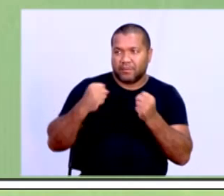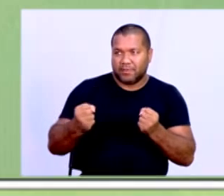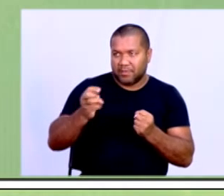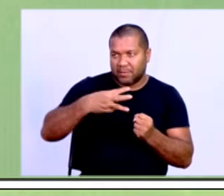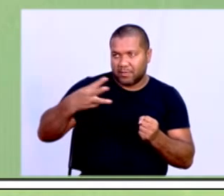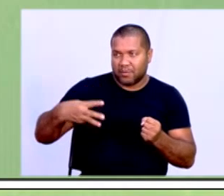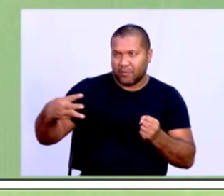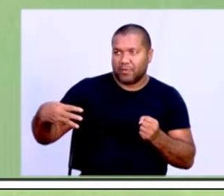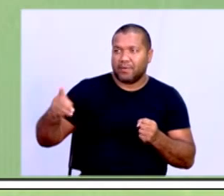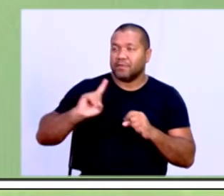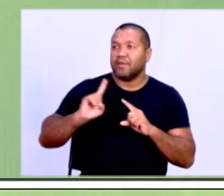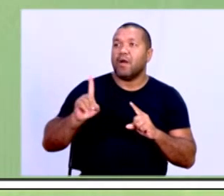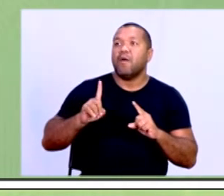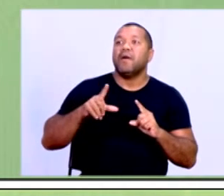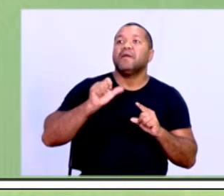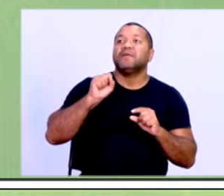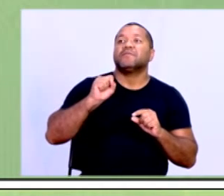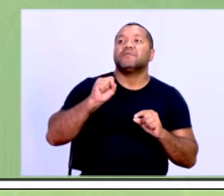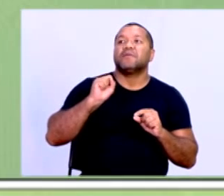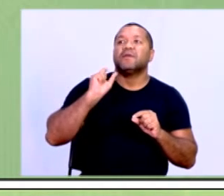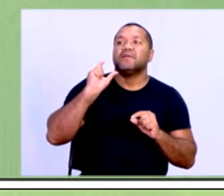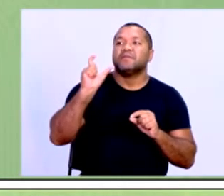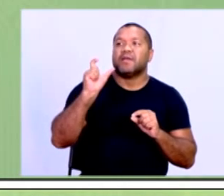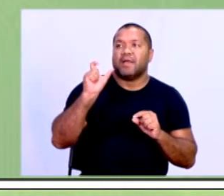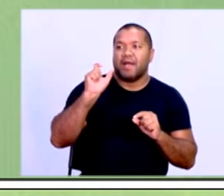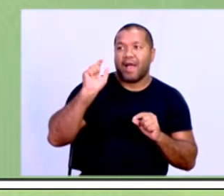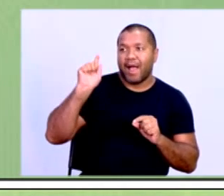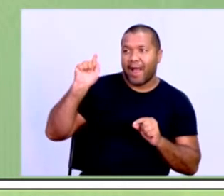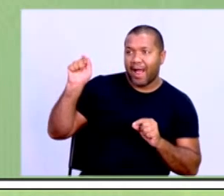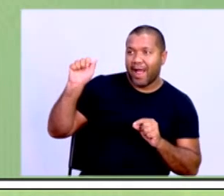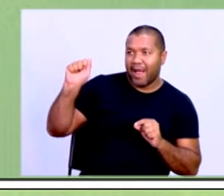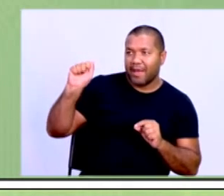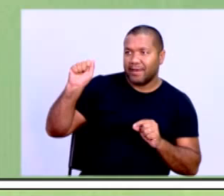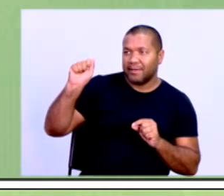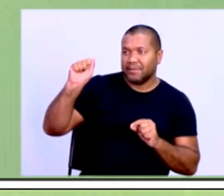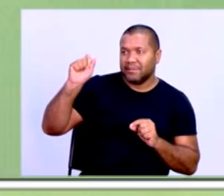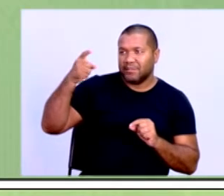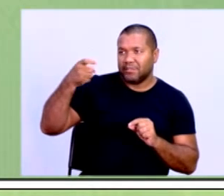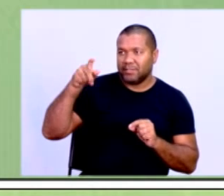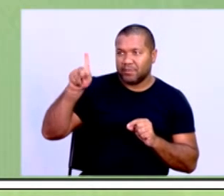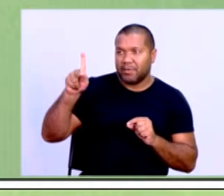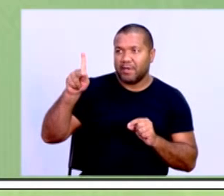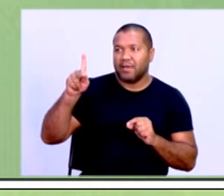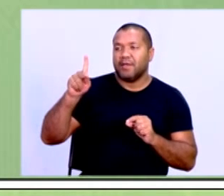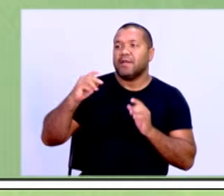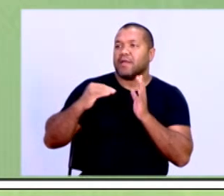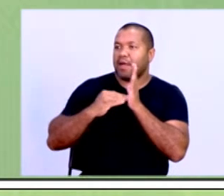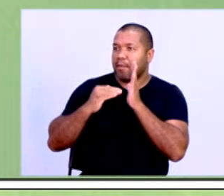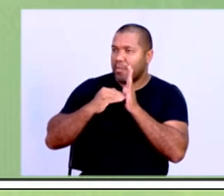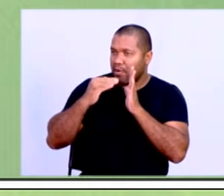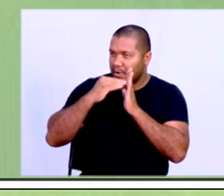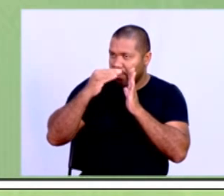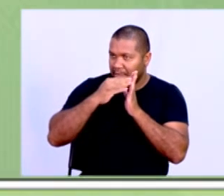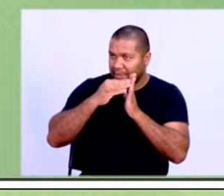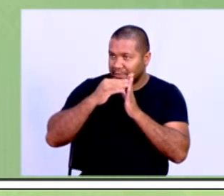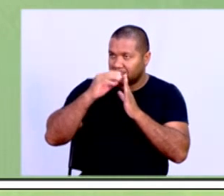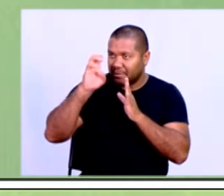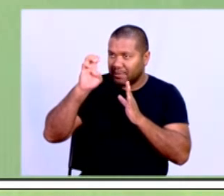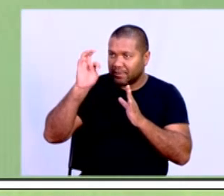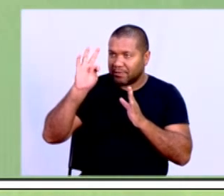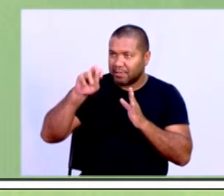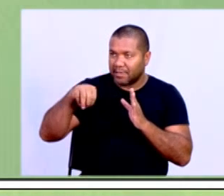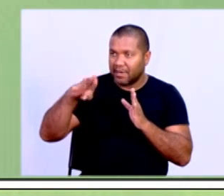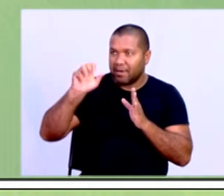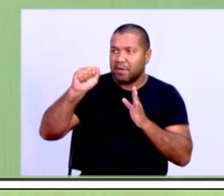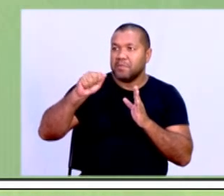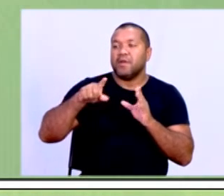a Extreme Programming, é a XP, é a programação extrema. Ela também é um